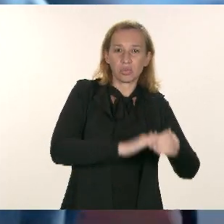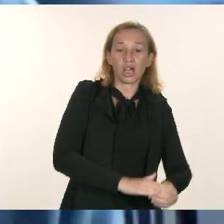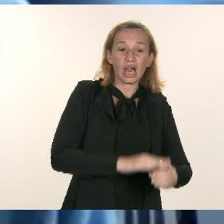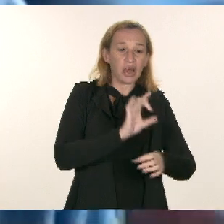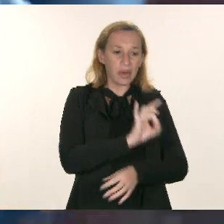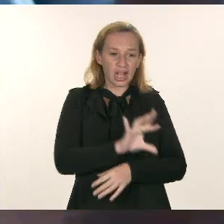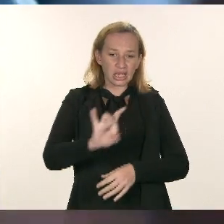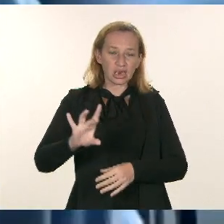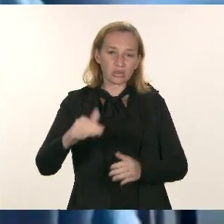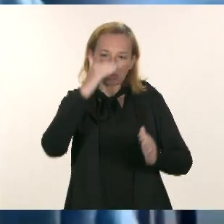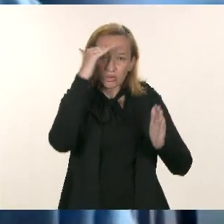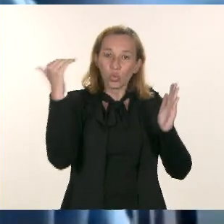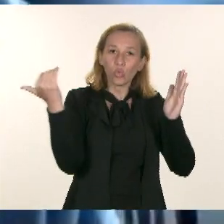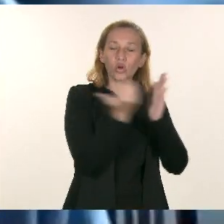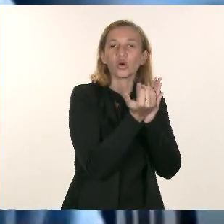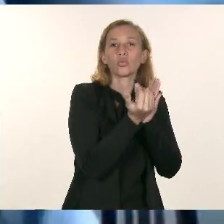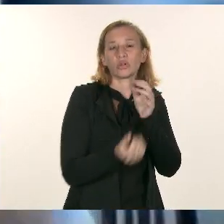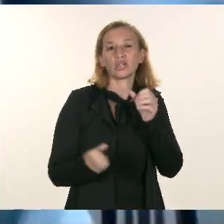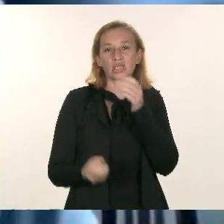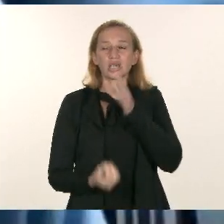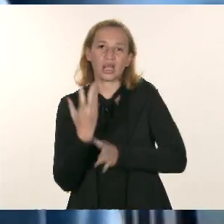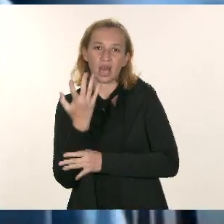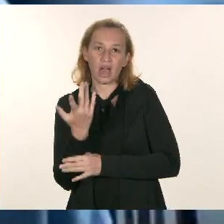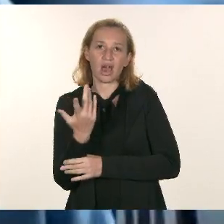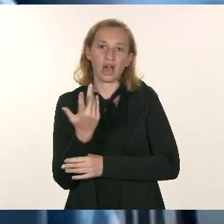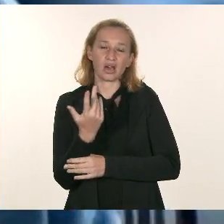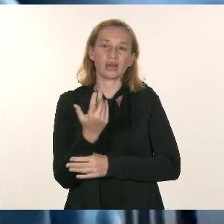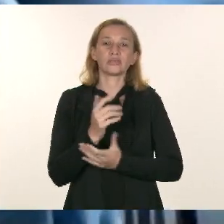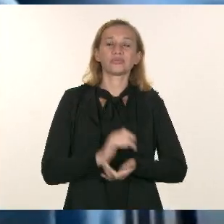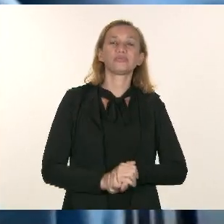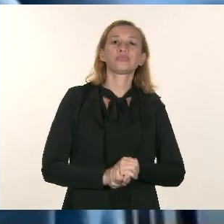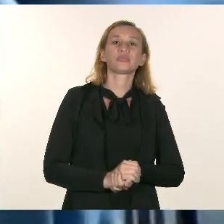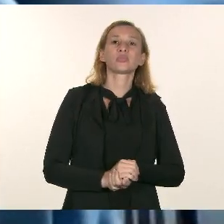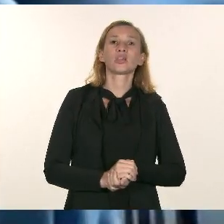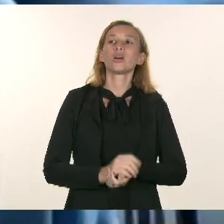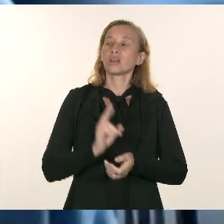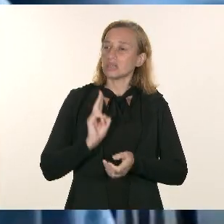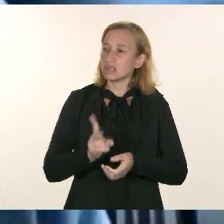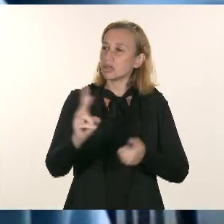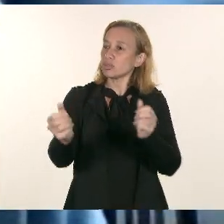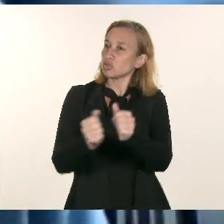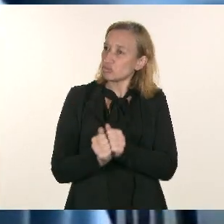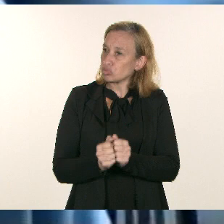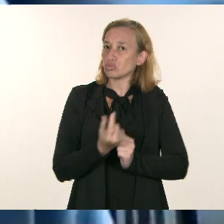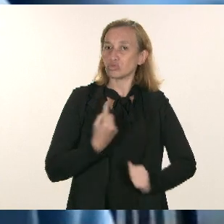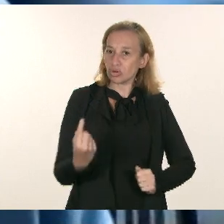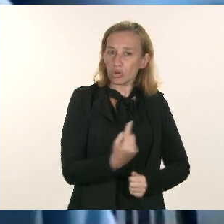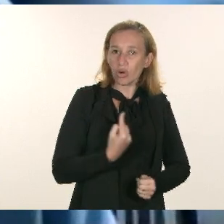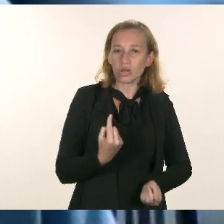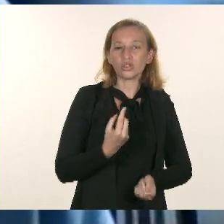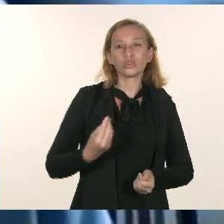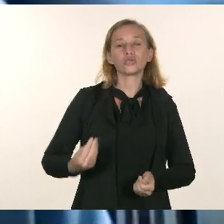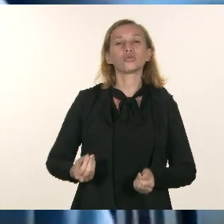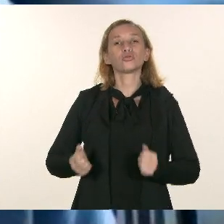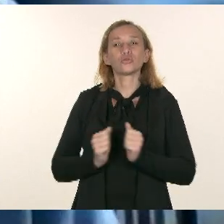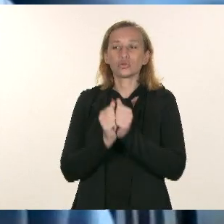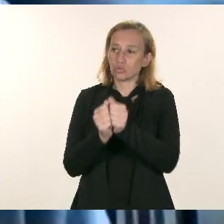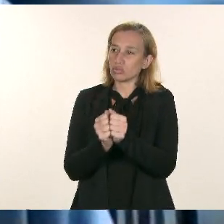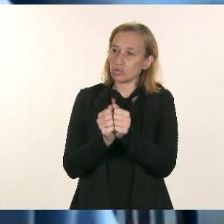cúmplice e criar mecanismos. Então, Vossa Excelência, conte sempre com a gente. Estaremos juntos